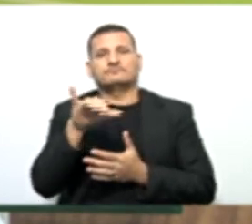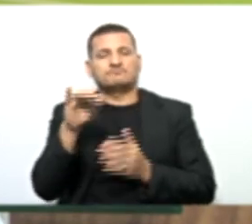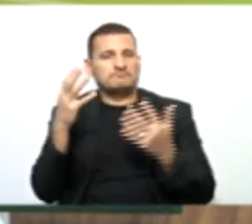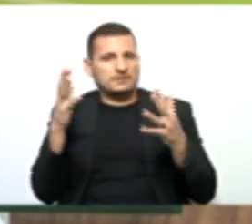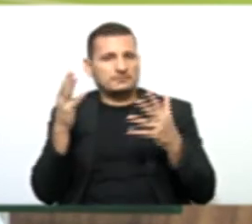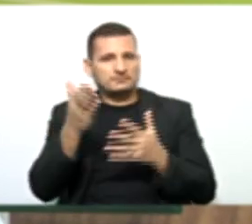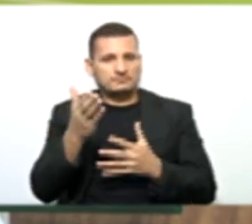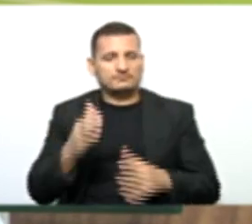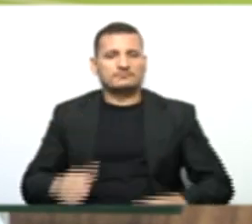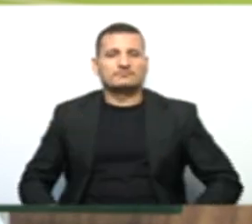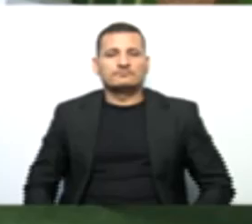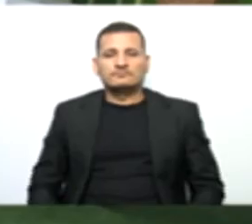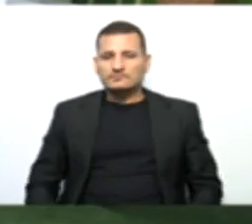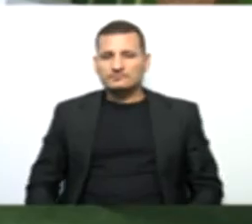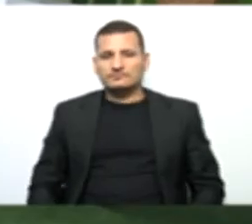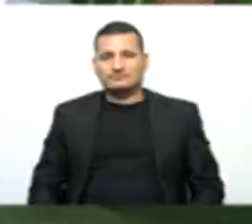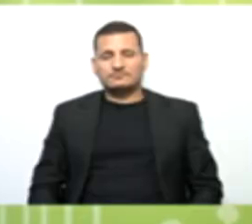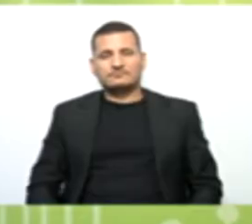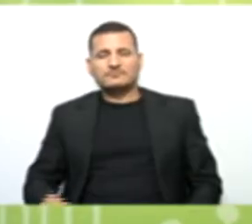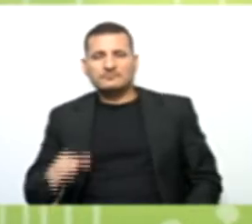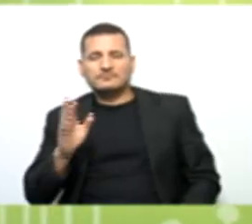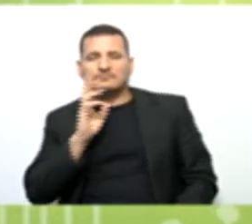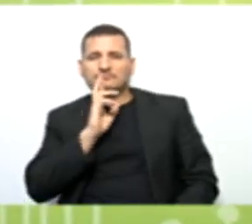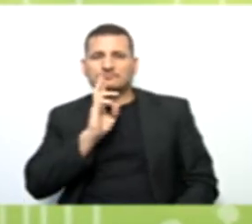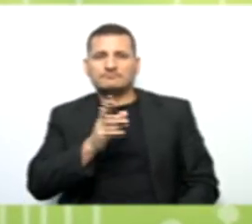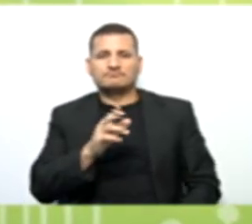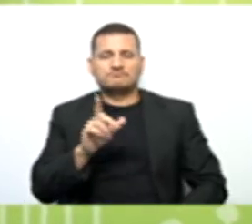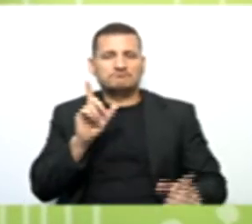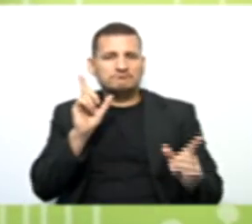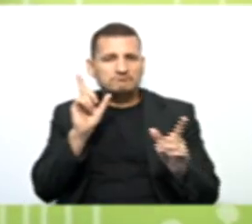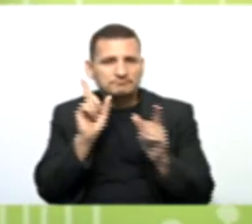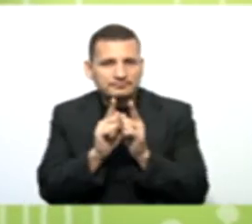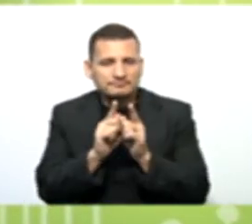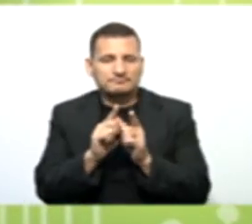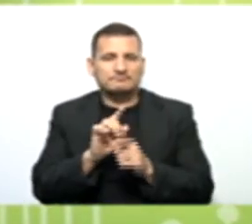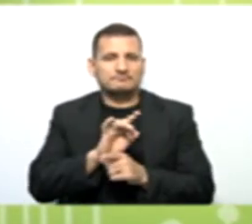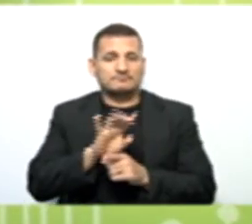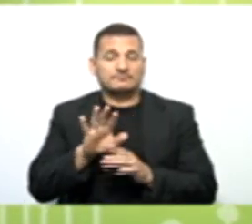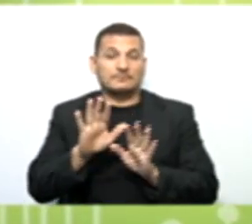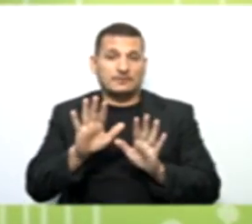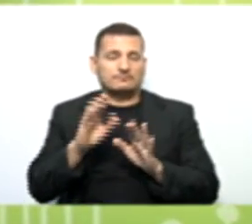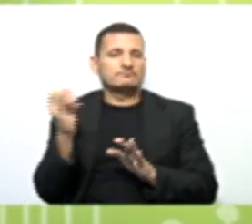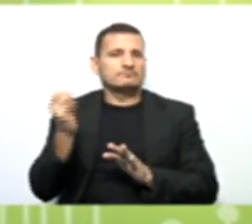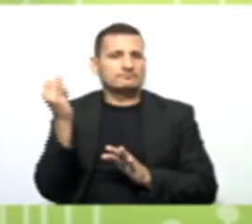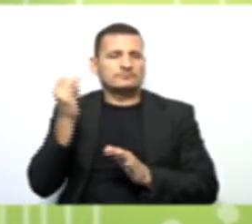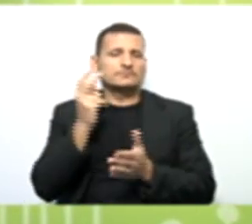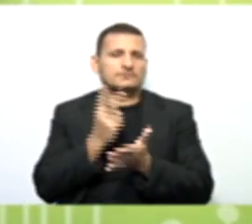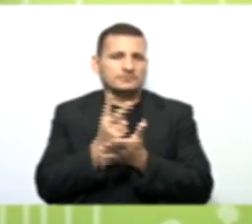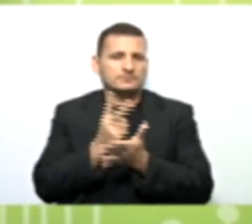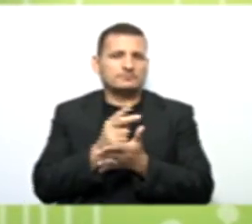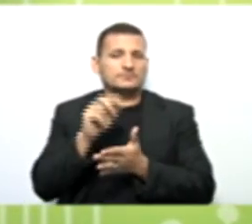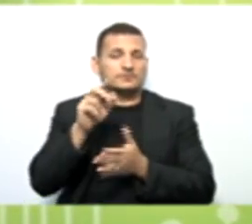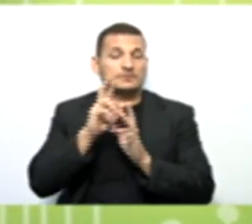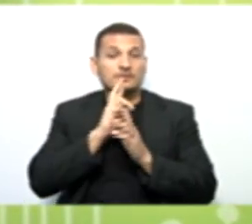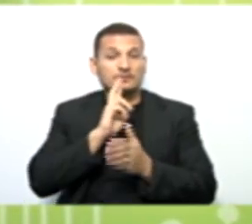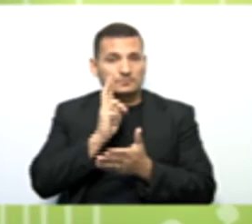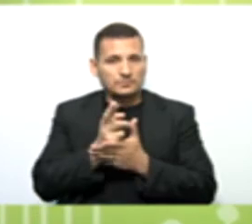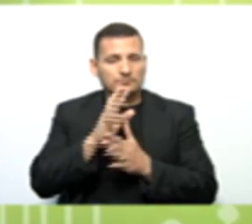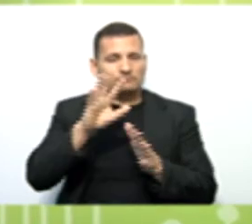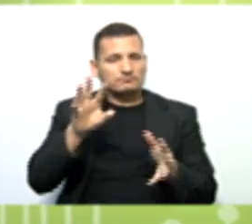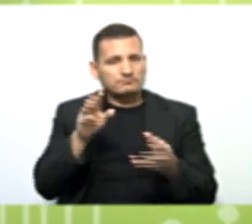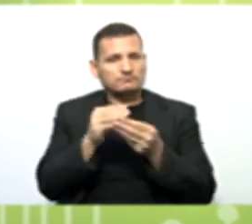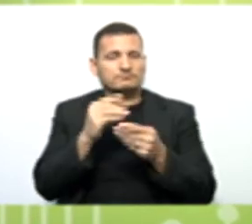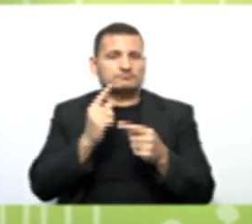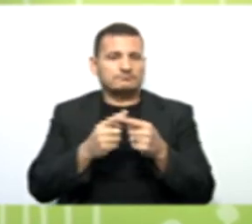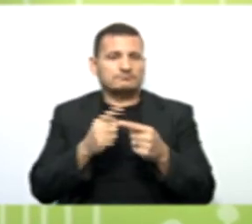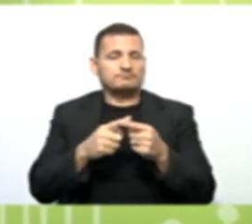Parabéns. Beleza. Foi uma resposta bem direta, certo? Foi uma resposta bem direta, mas é importante sempre complementar essas respostas, porque talvez